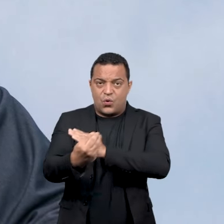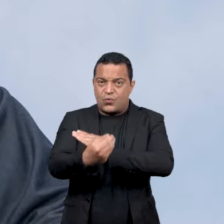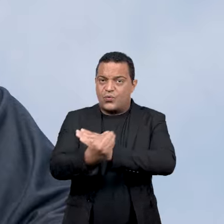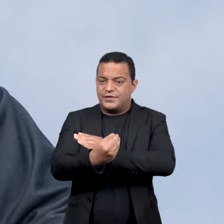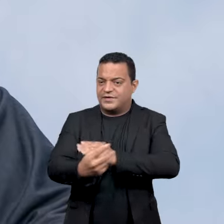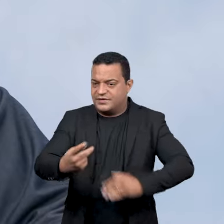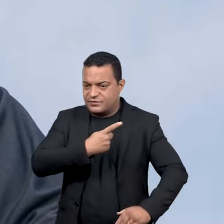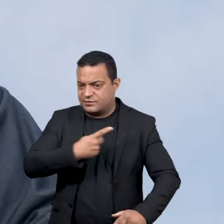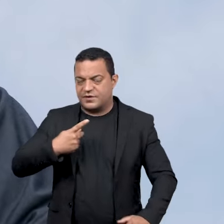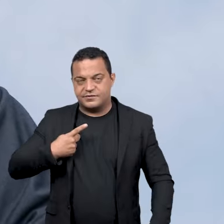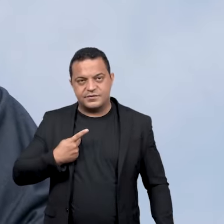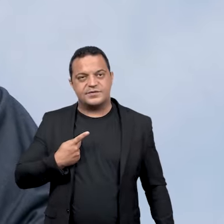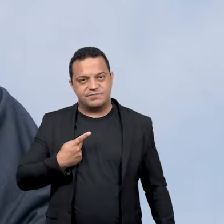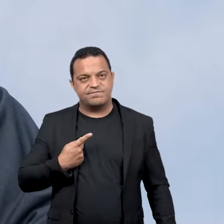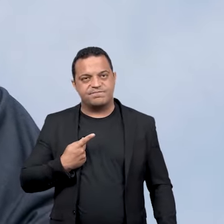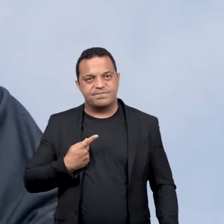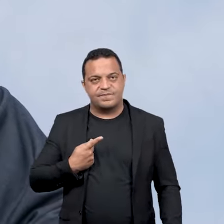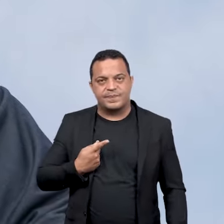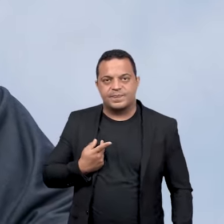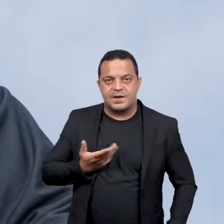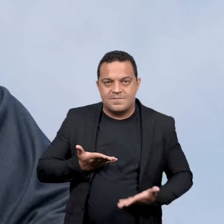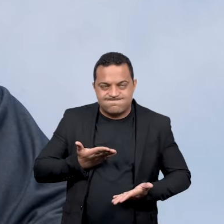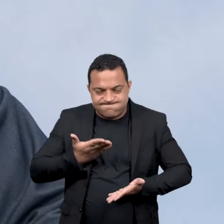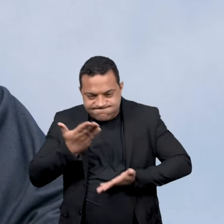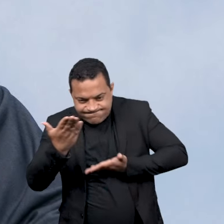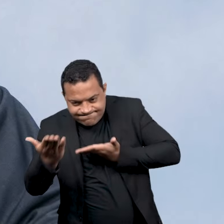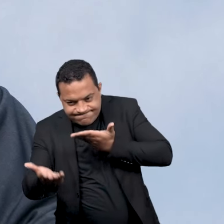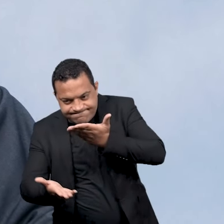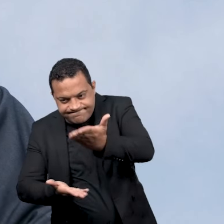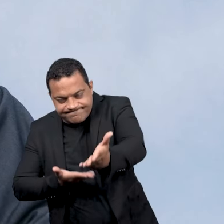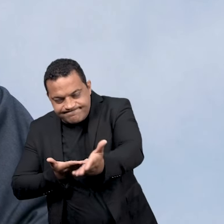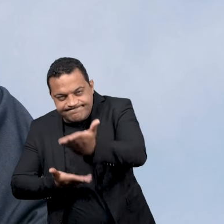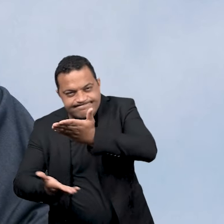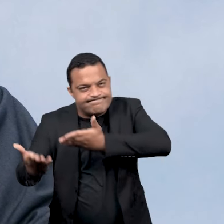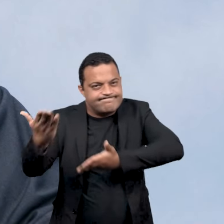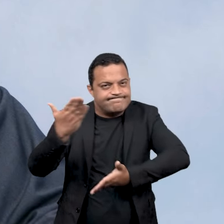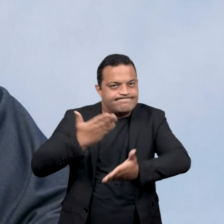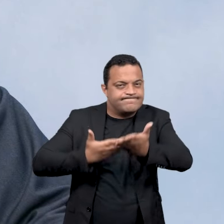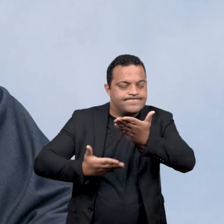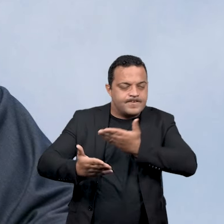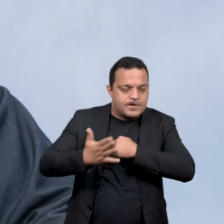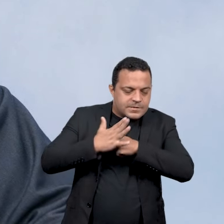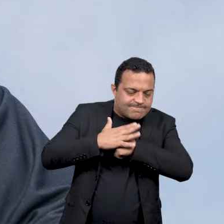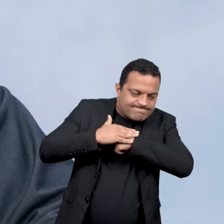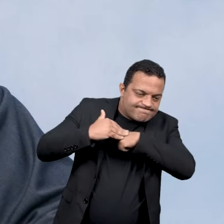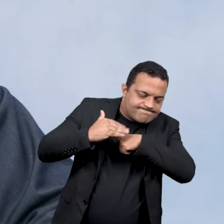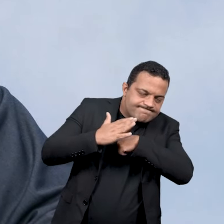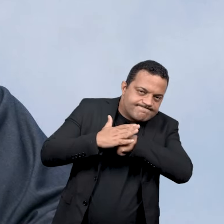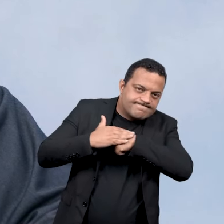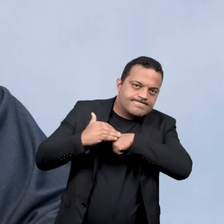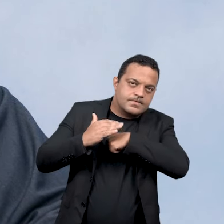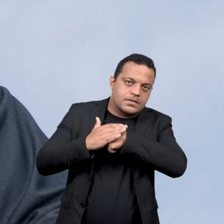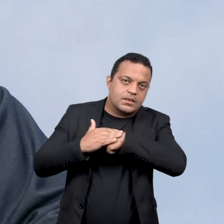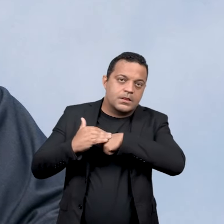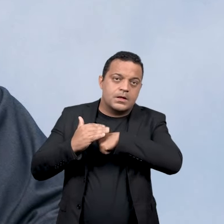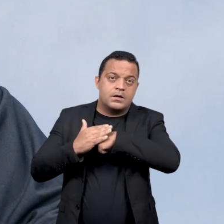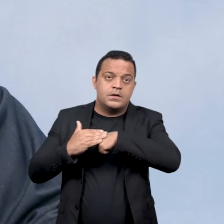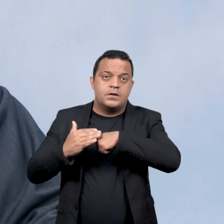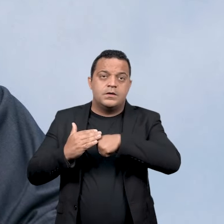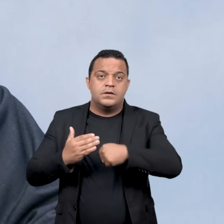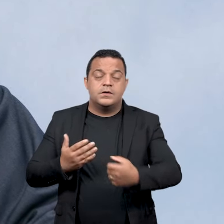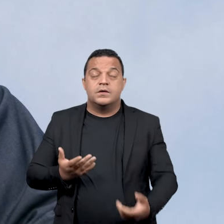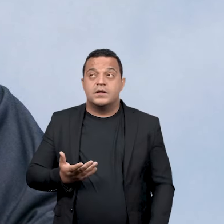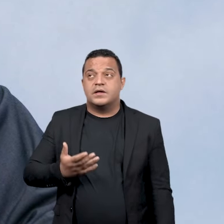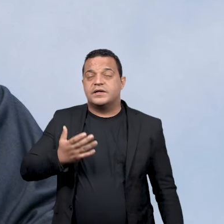esse cuidado com os pastores. Então, cria-se essa relação de